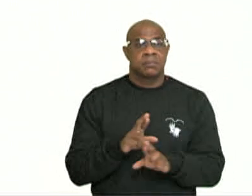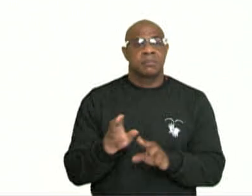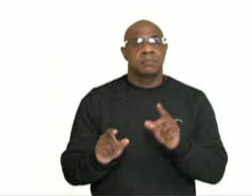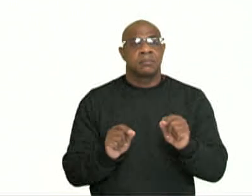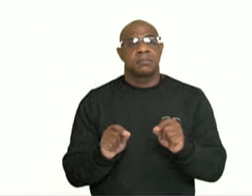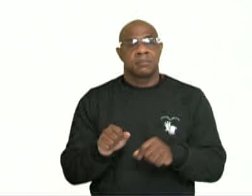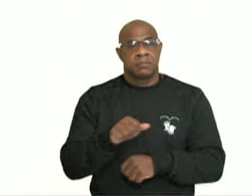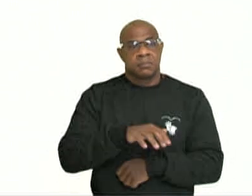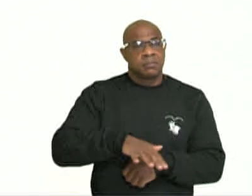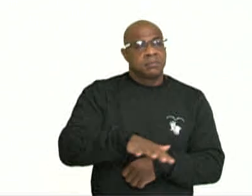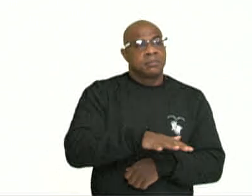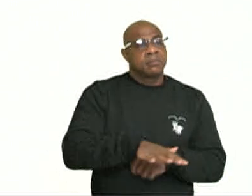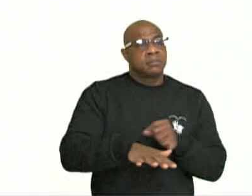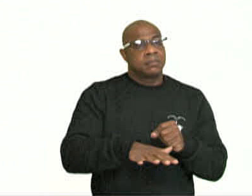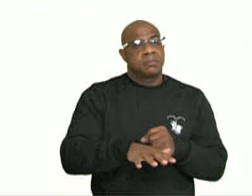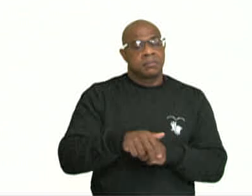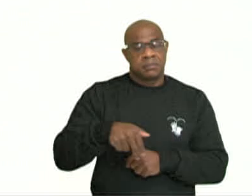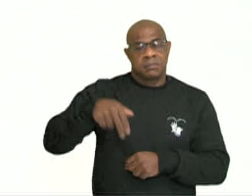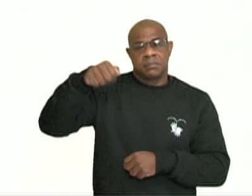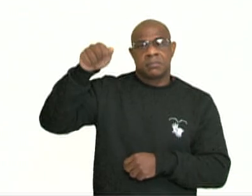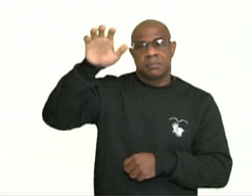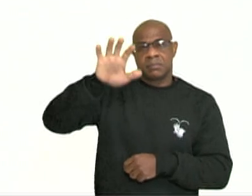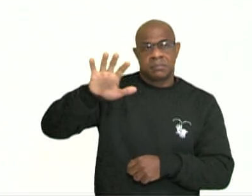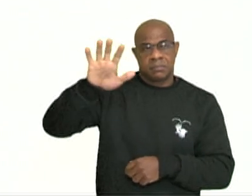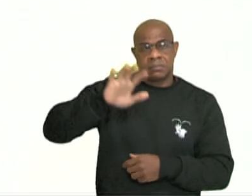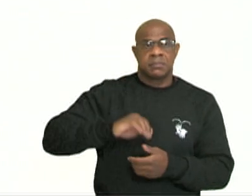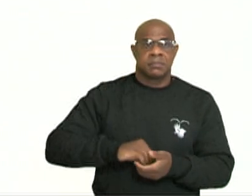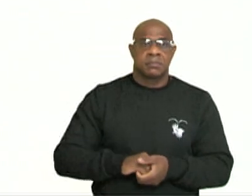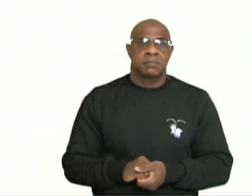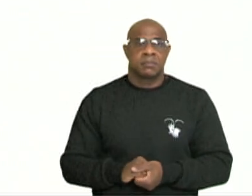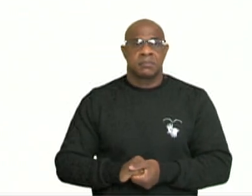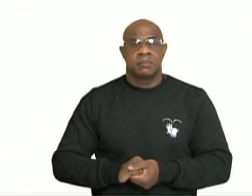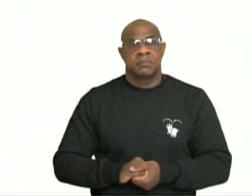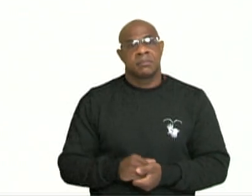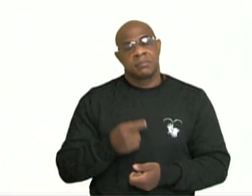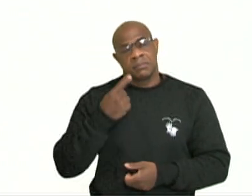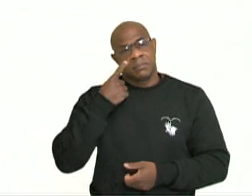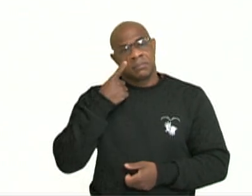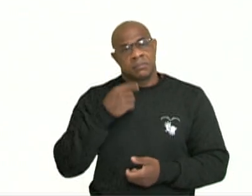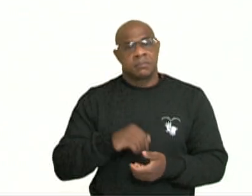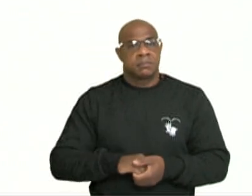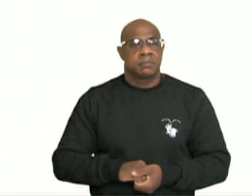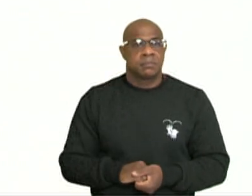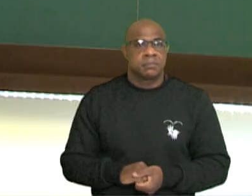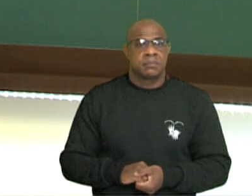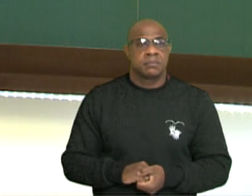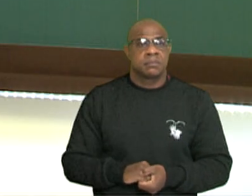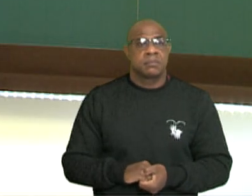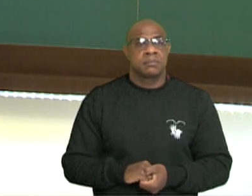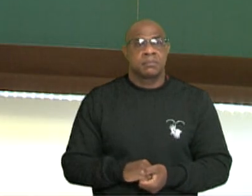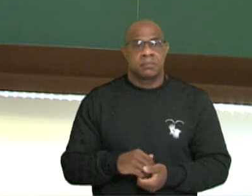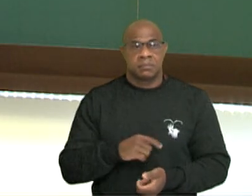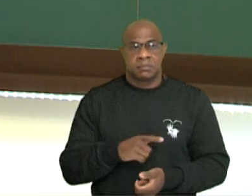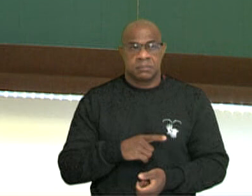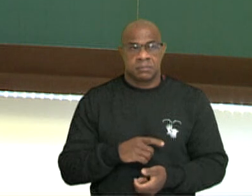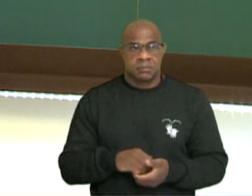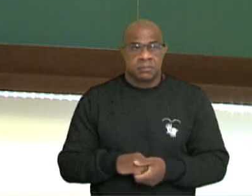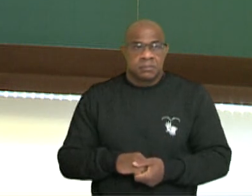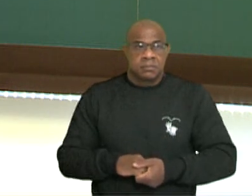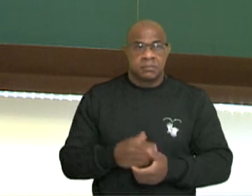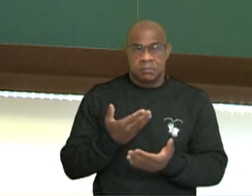com a região do Nordeste, essa pintura. Vamos resolver? Copie seu caderno e responda. De acordo com a aula,